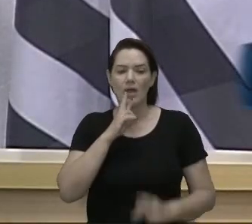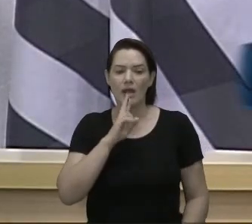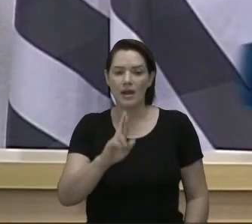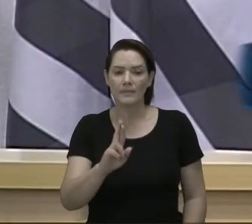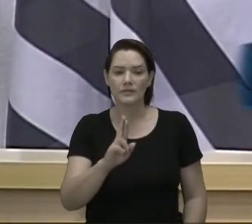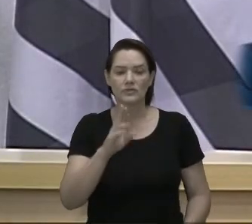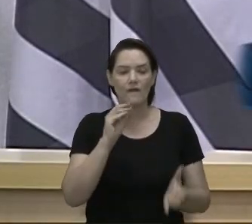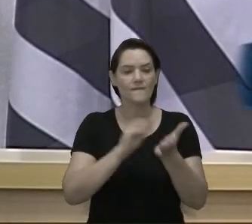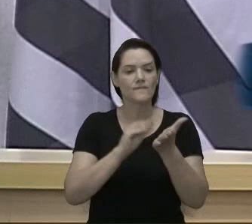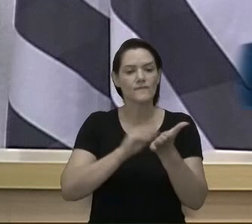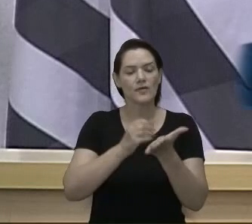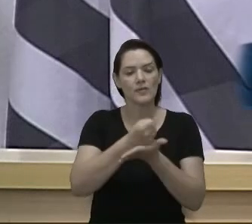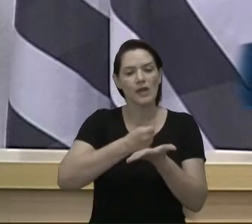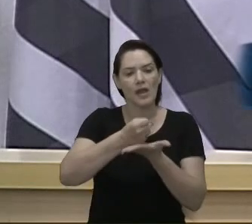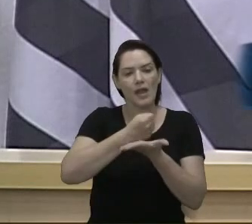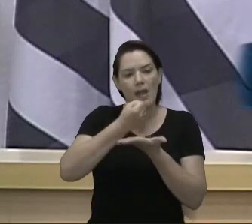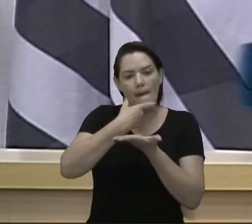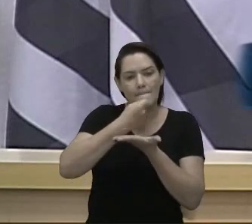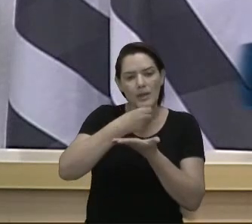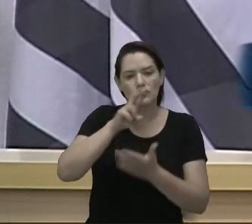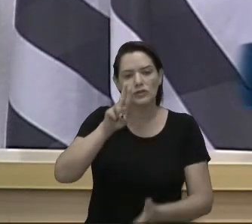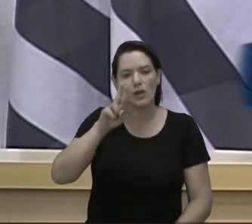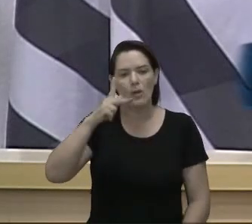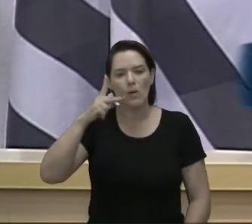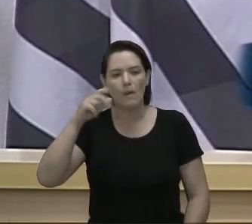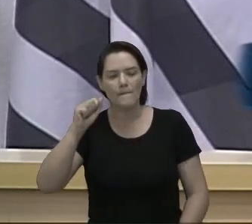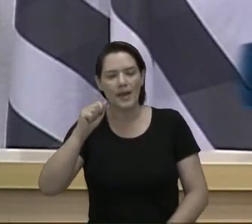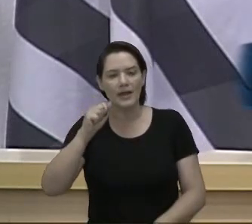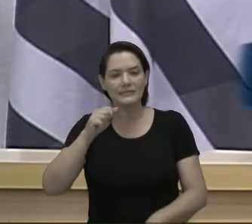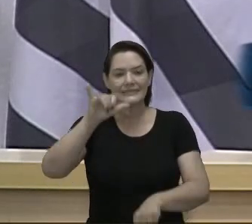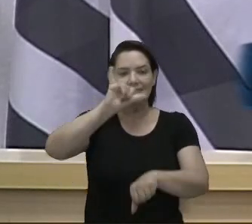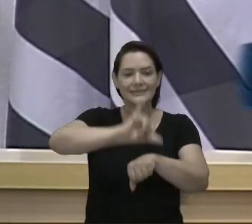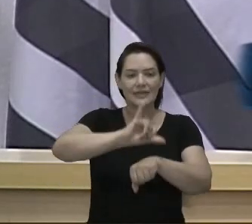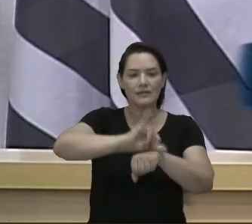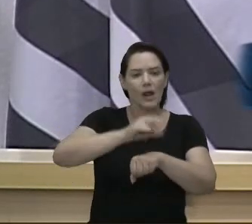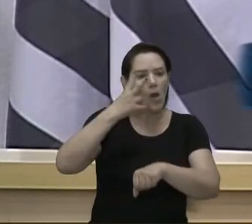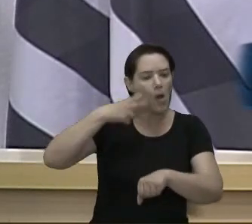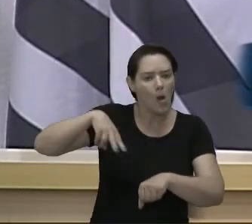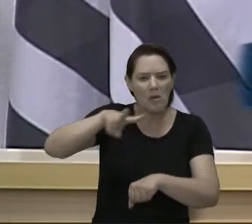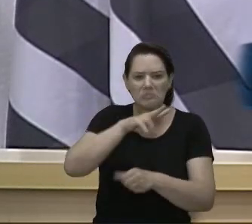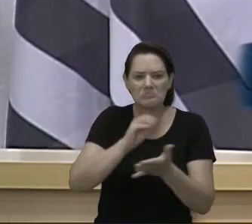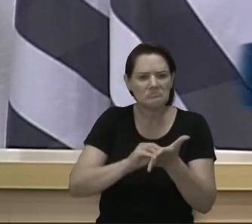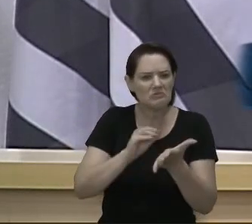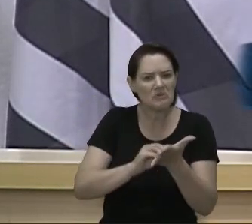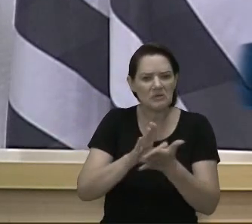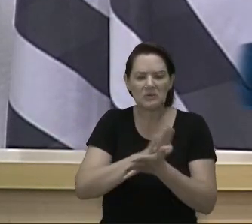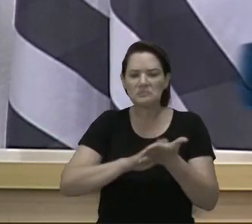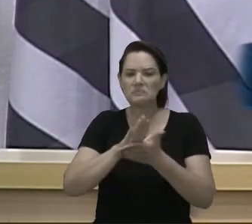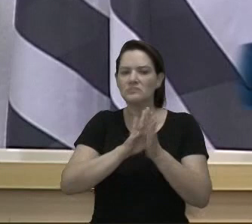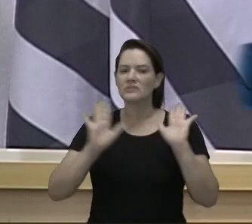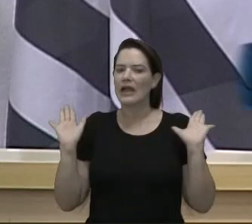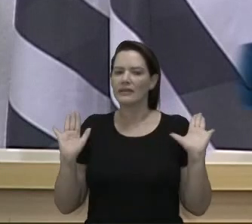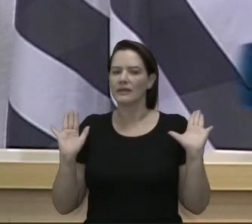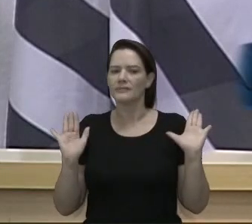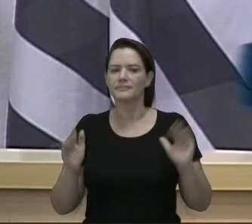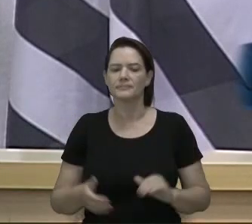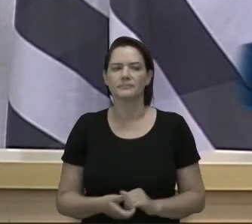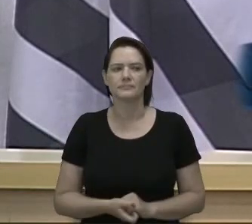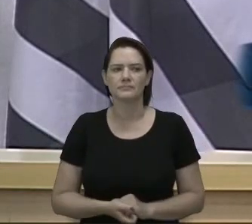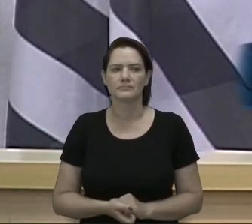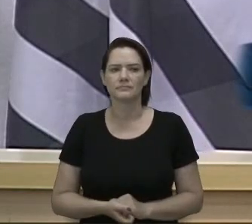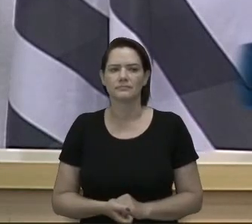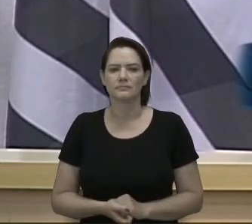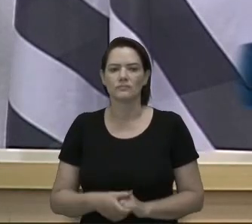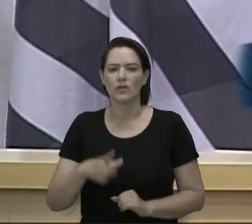estava faltando medicamento na UPA Central e eu fui até lá, olhei e não falta absolutamente nada, tá,